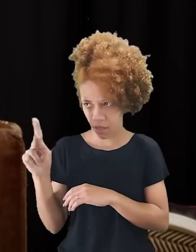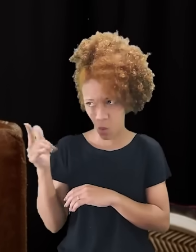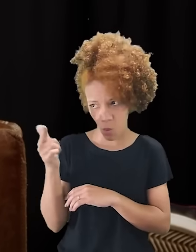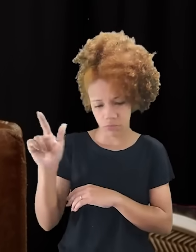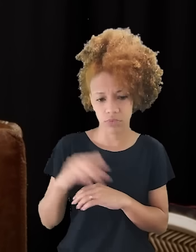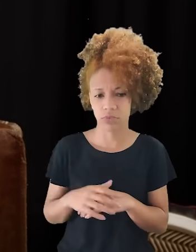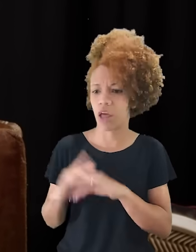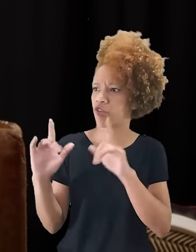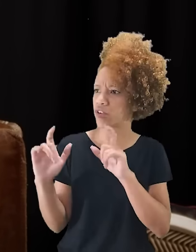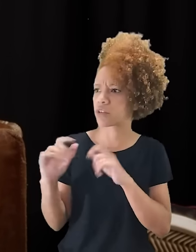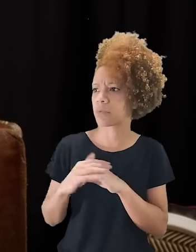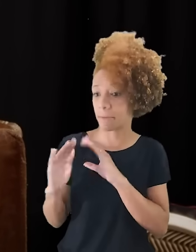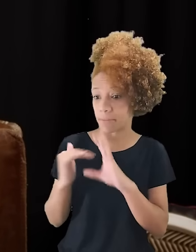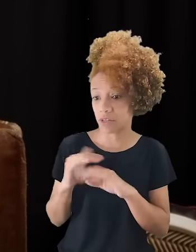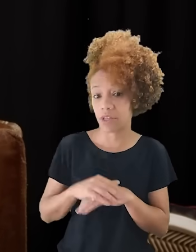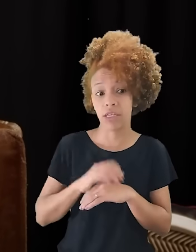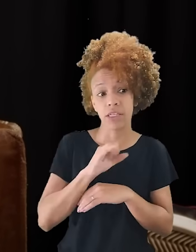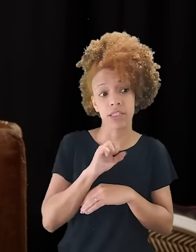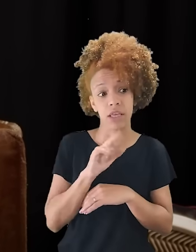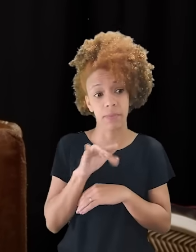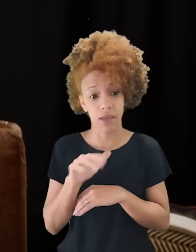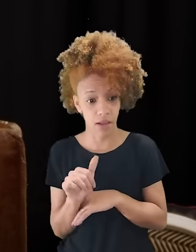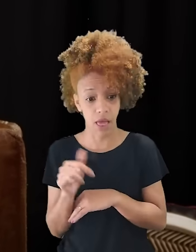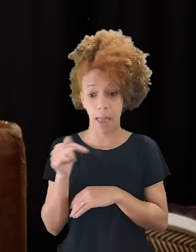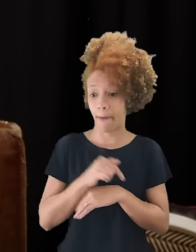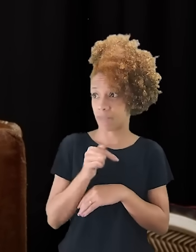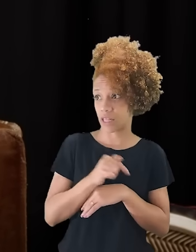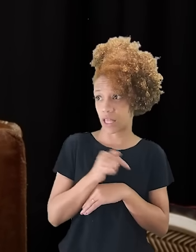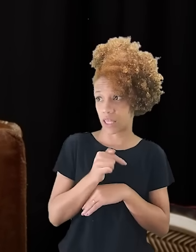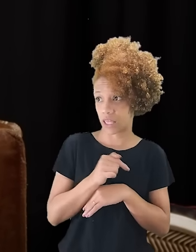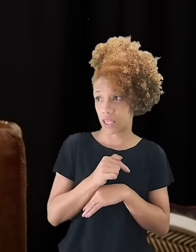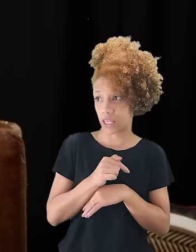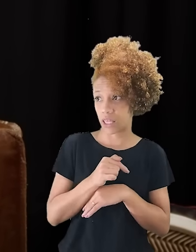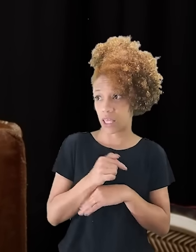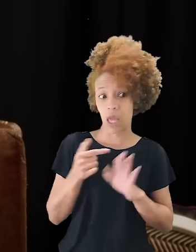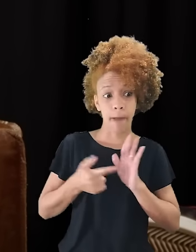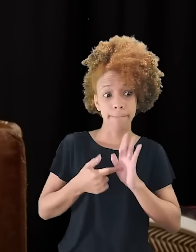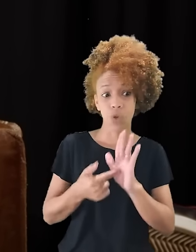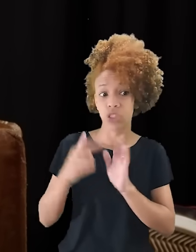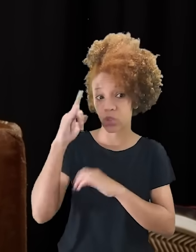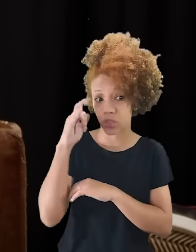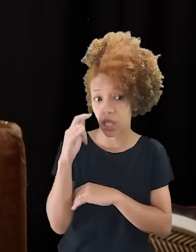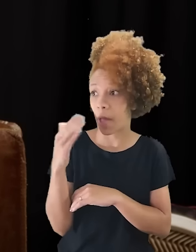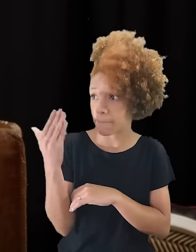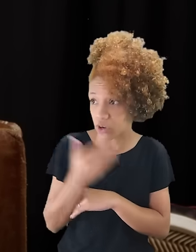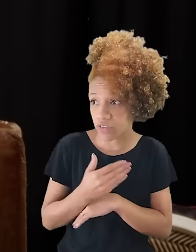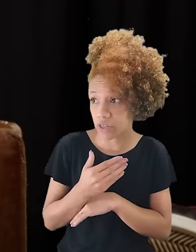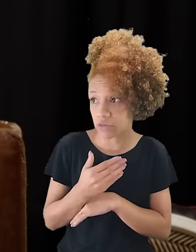eu sentei aí meu fotógrafo tava lá embaixo me mandou mensagem Isabela a menina tá aqui embaixo e tá mostrando o Instagram